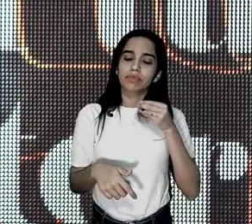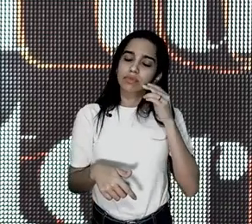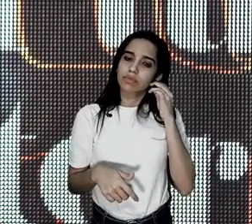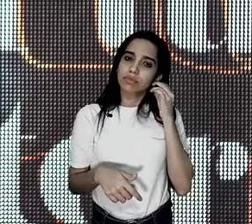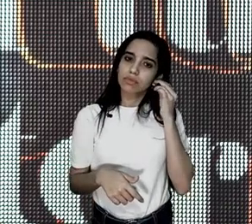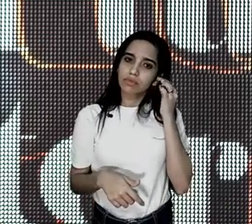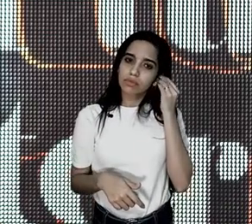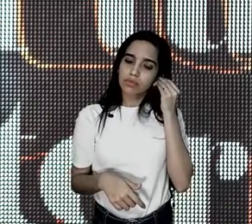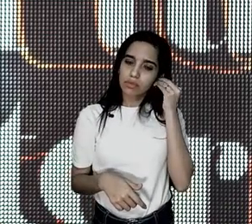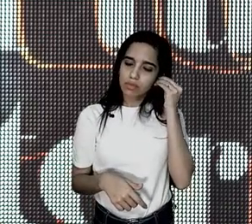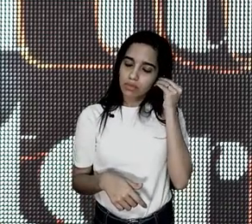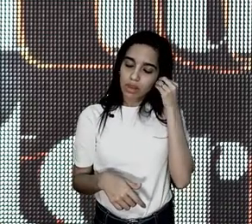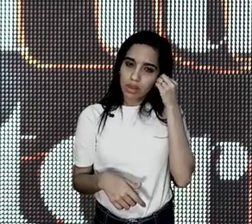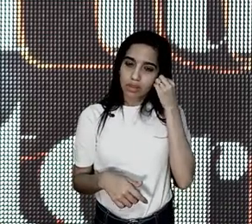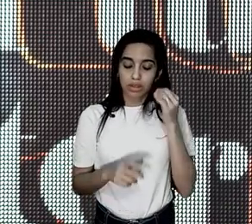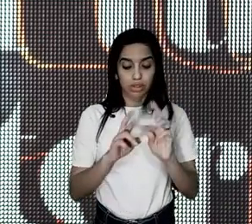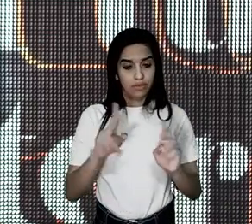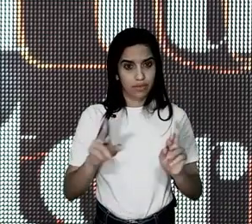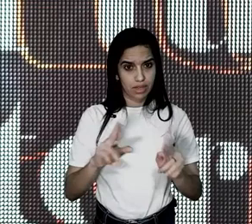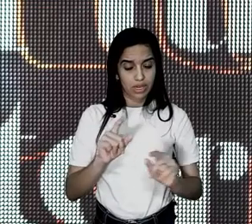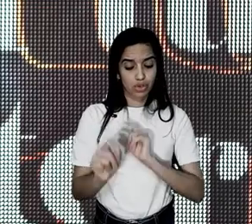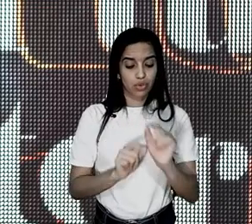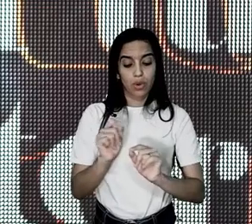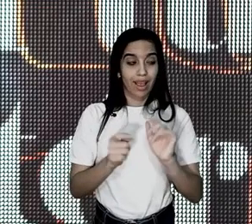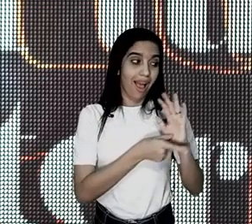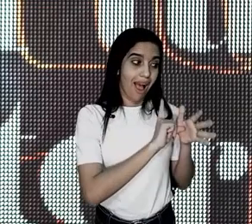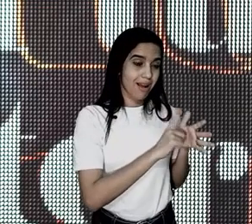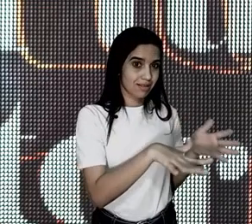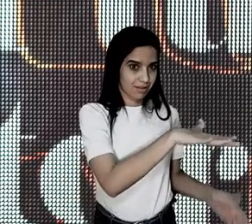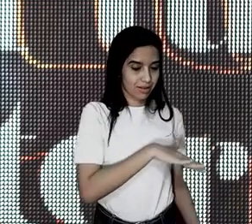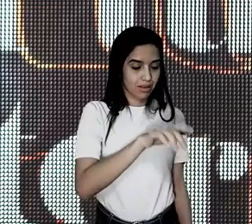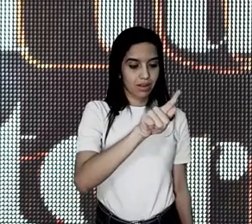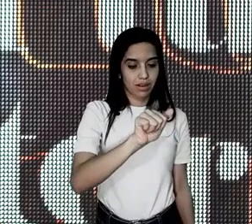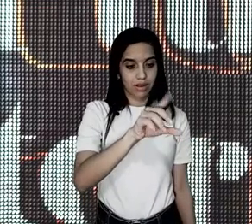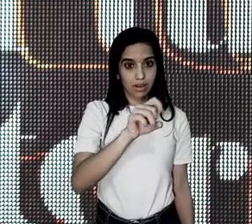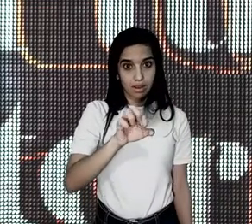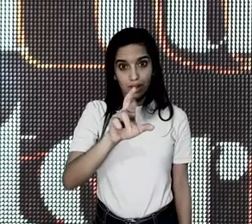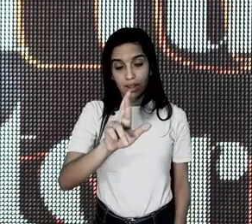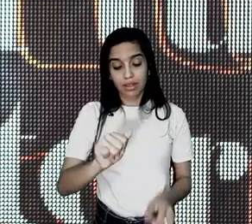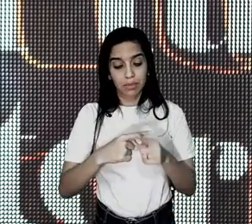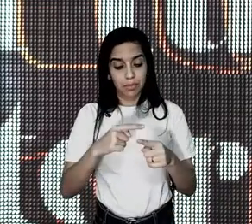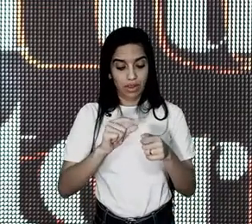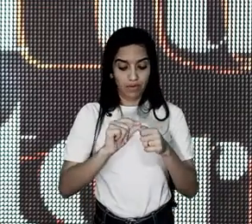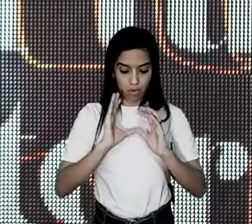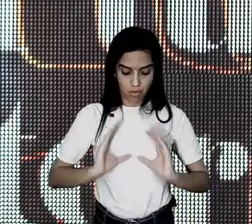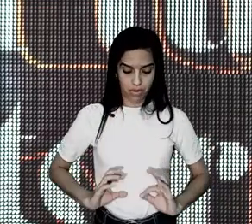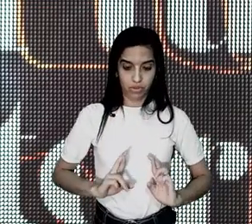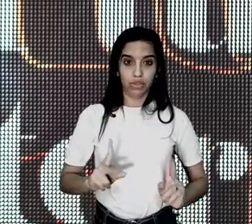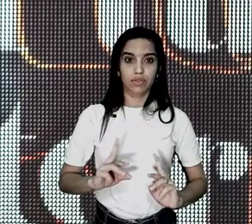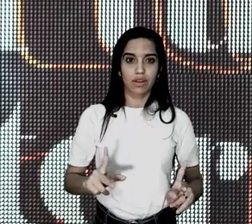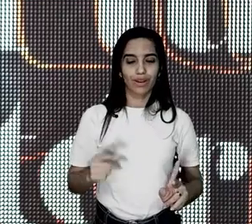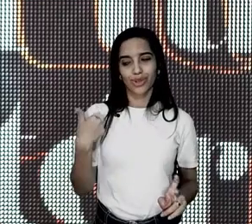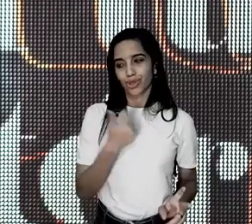de Gadara por ter mexido com a estrutura daquela cidade, por não ter feito como eles imaginavam. E a gente